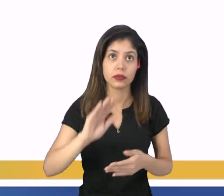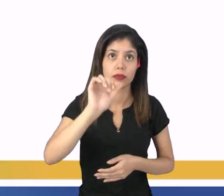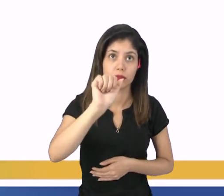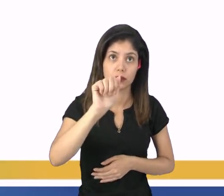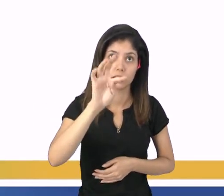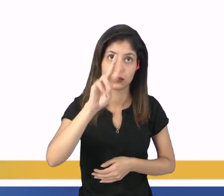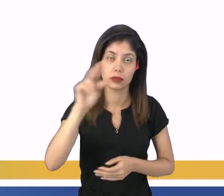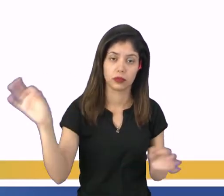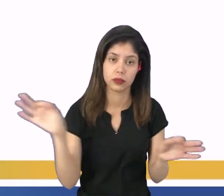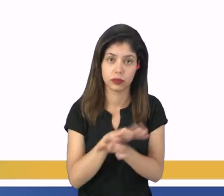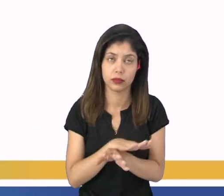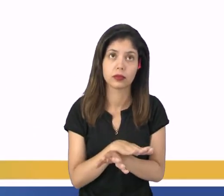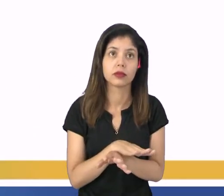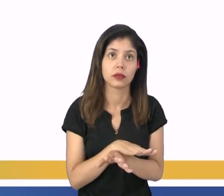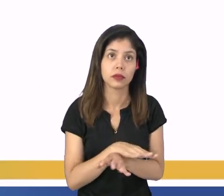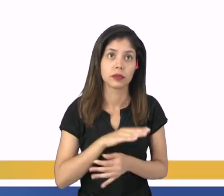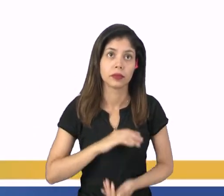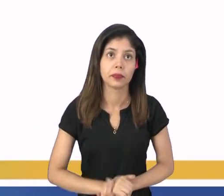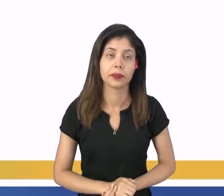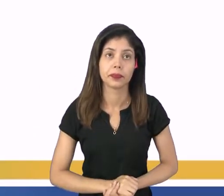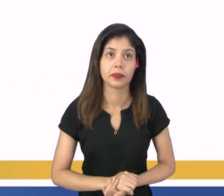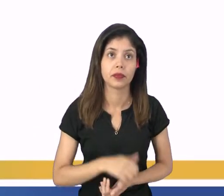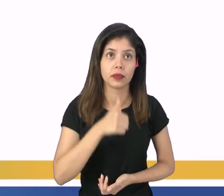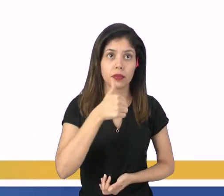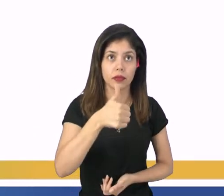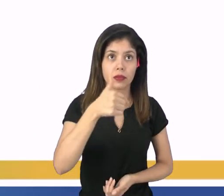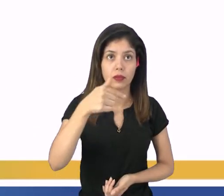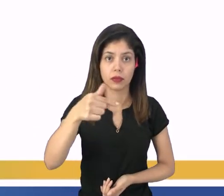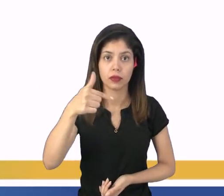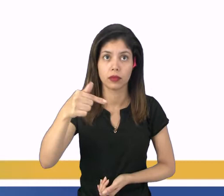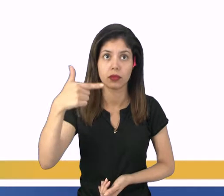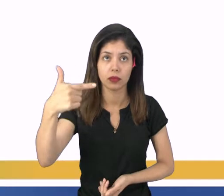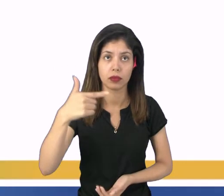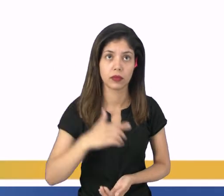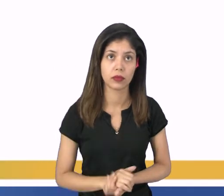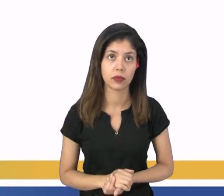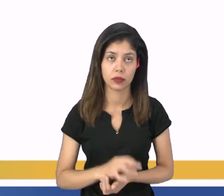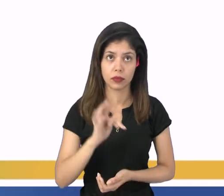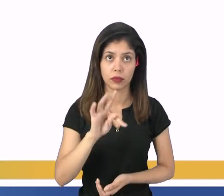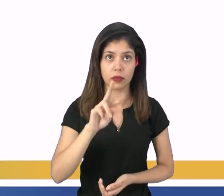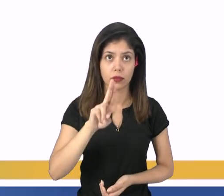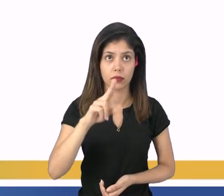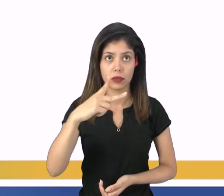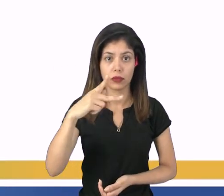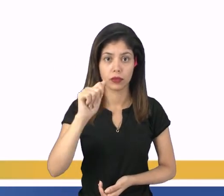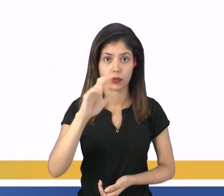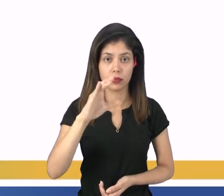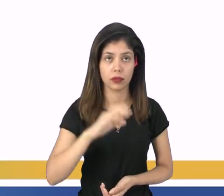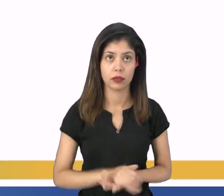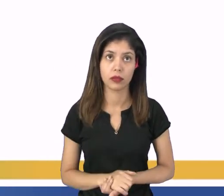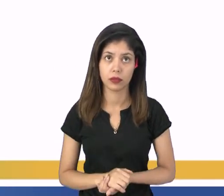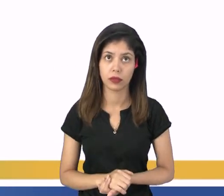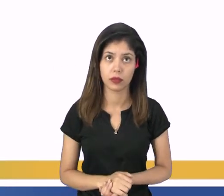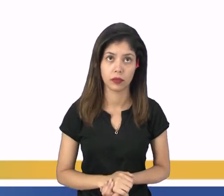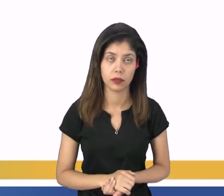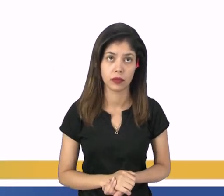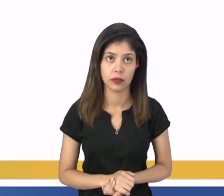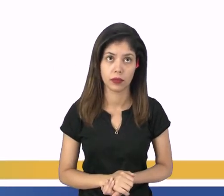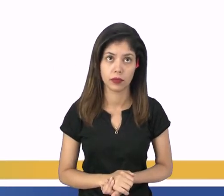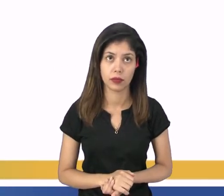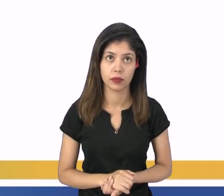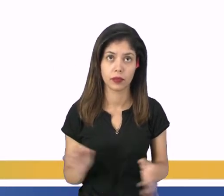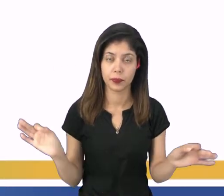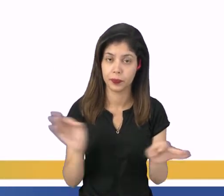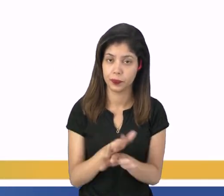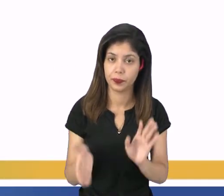que era o atual imperador Inca, certo? E por finalizar, em 1772, quando ele mata o último descendente Inca, eles